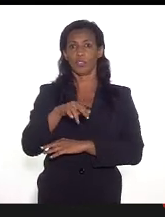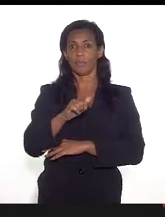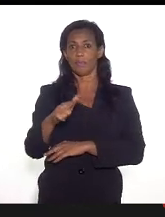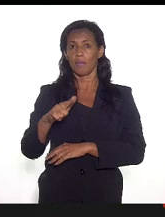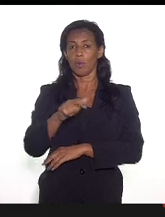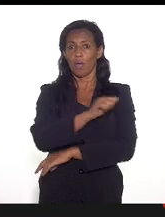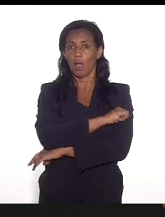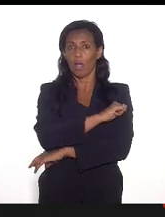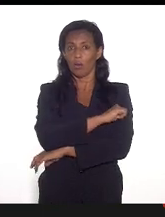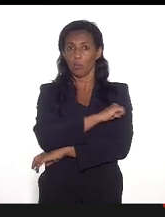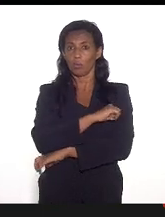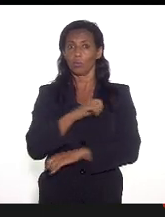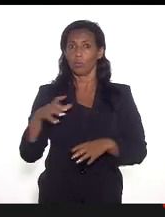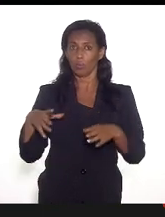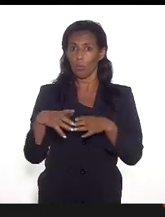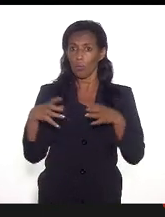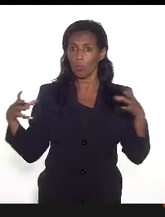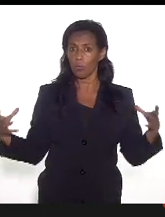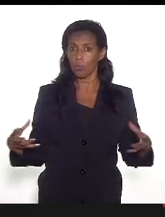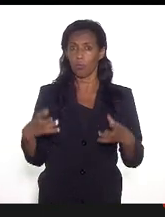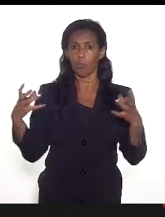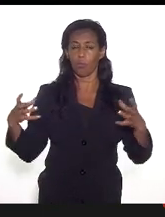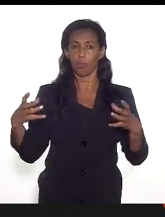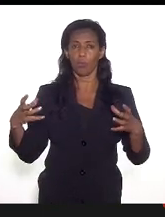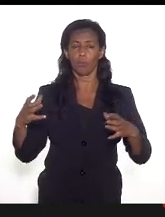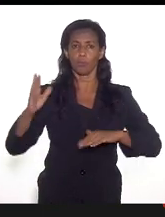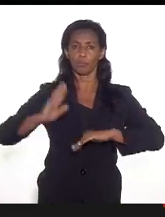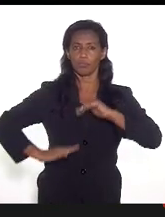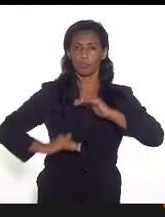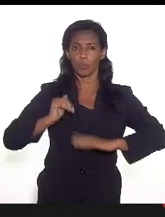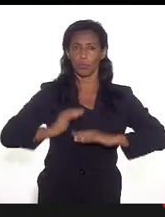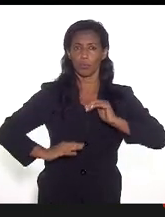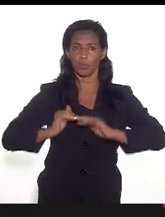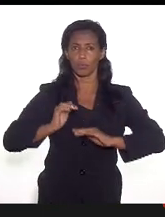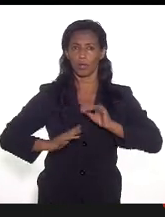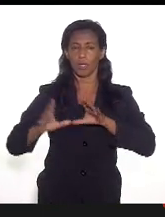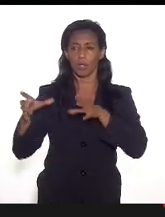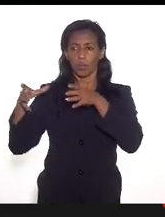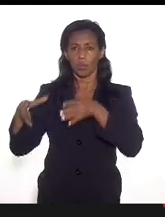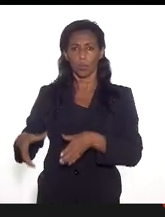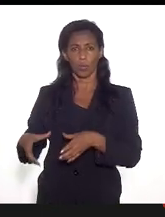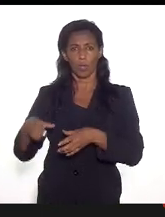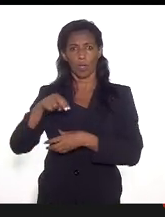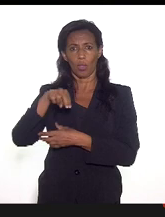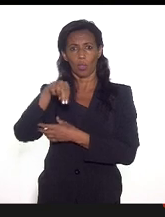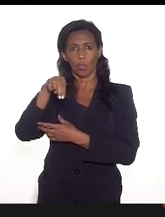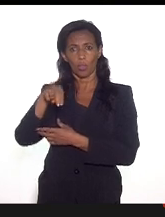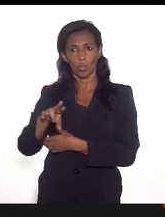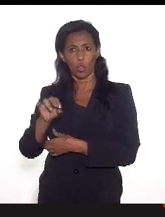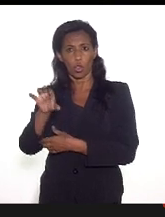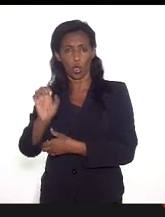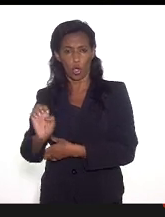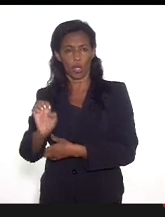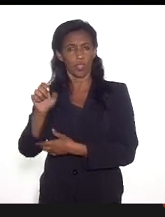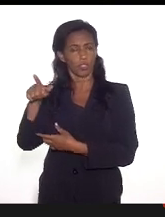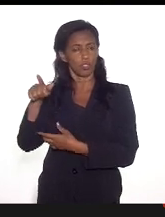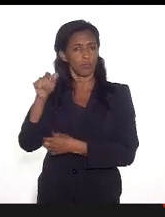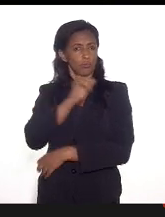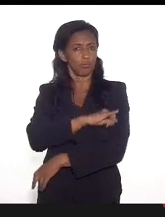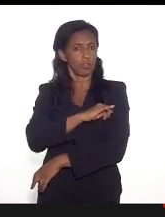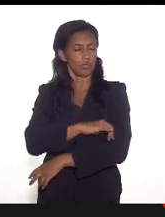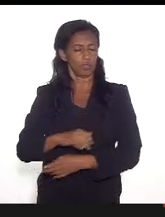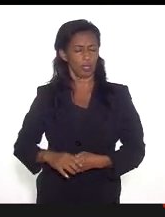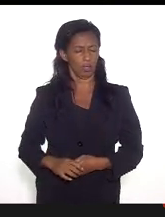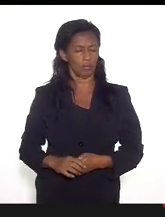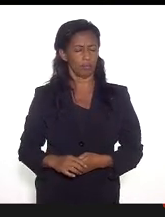um volume de capacitação de mão de obra, especialmente local, em sua área de emergência aqui no norte do estado do Rio de Janeiro, muito forte. Né? Durante a apresentação